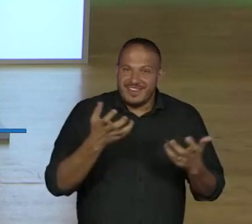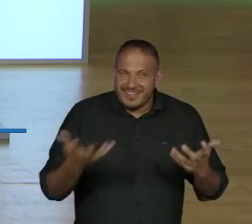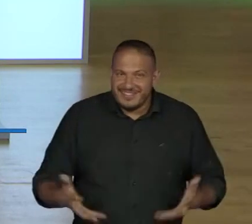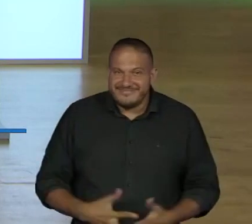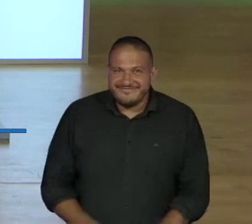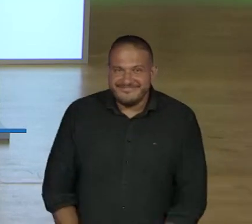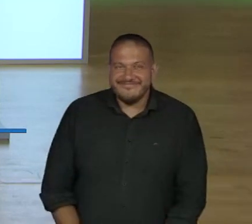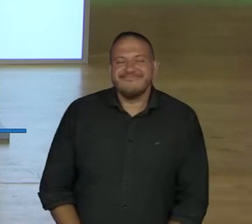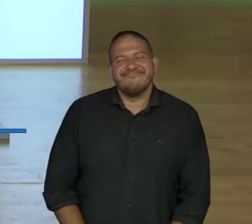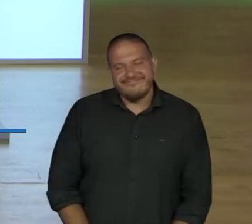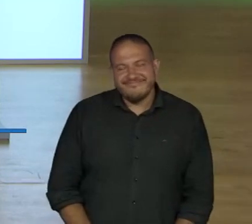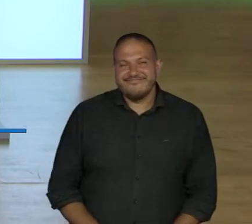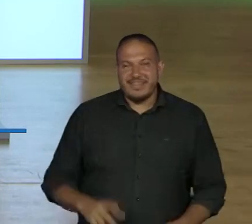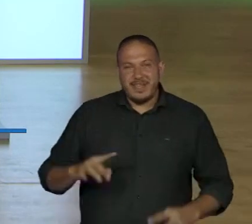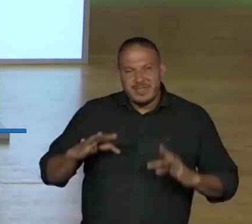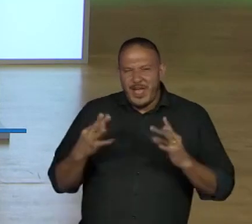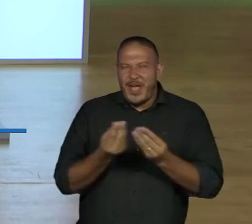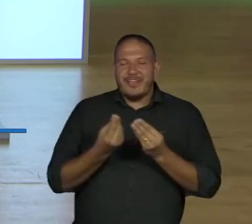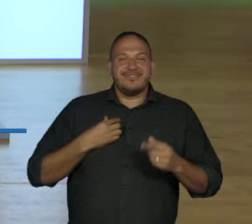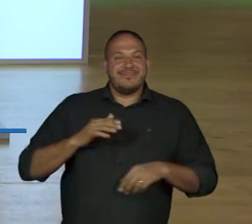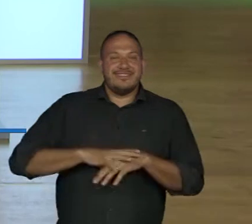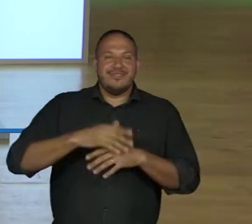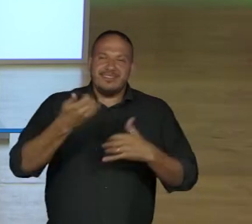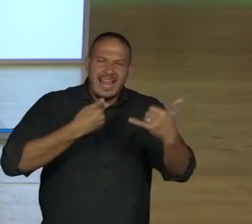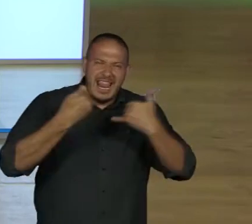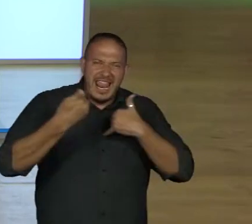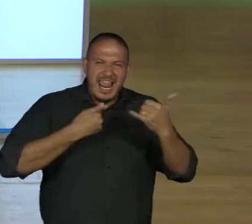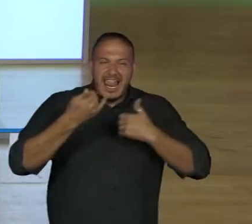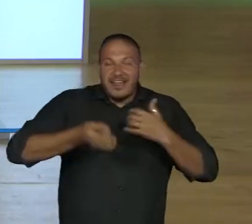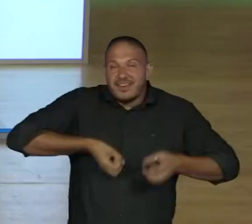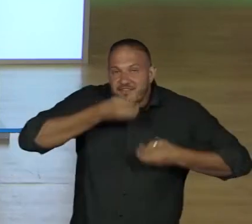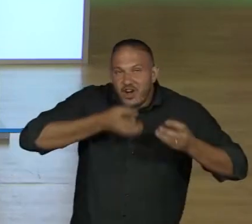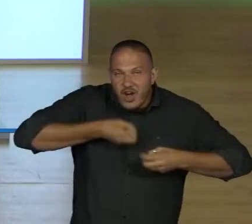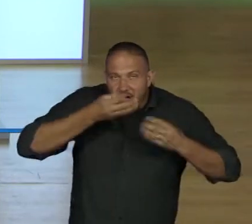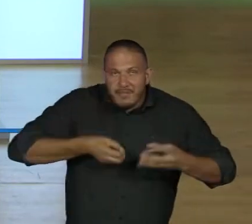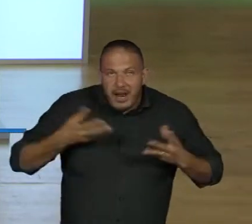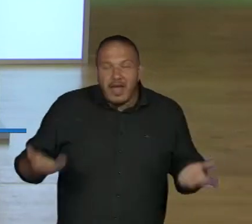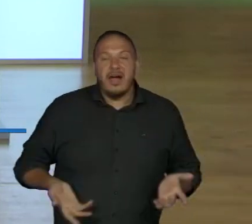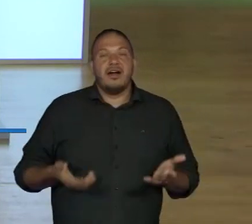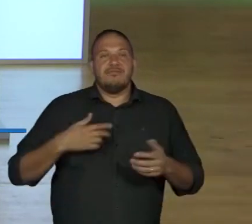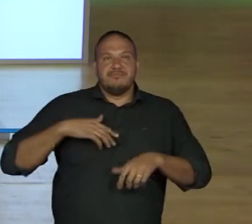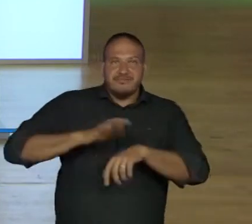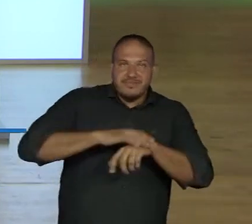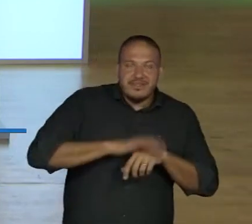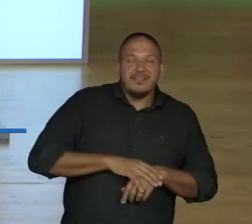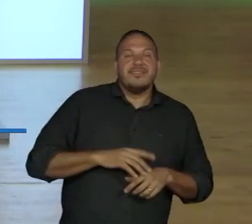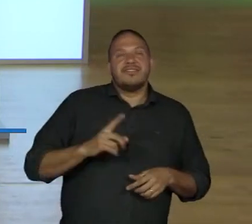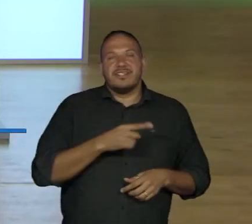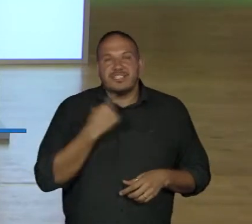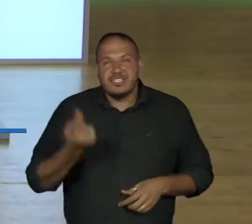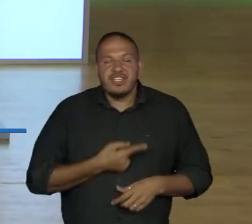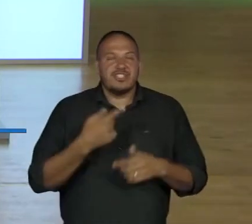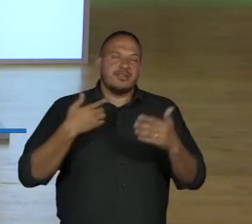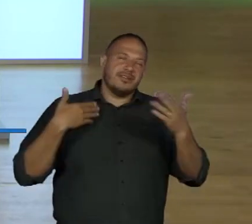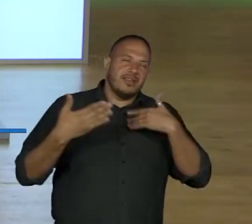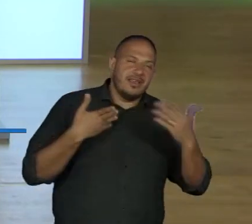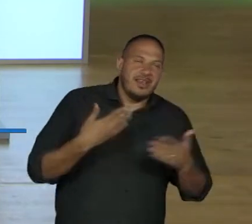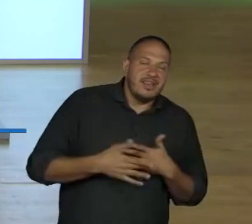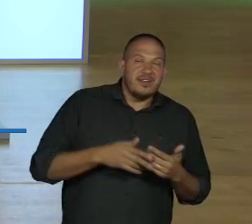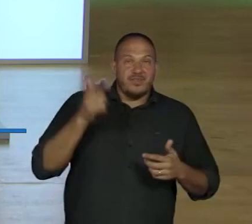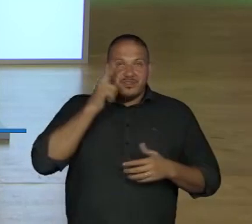enfeitar e todas as notícias que vocês trouxeram do interesse de vocês, que participaram, que a gente questionou, que a gente elaborar